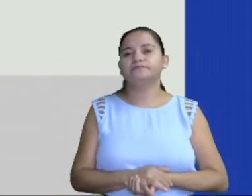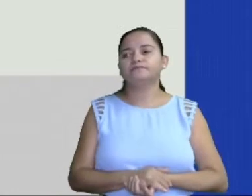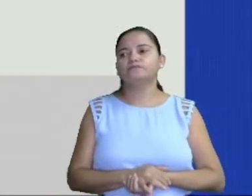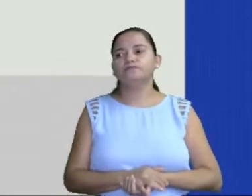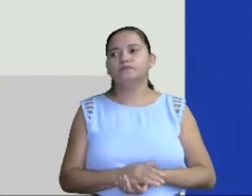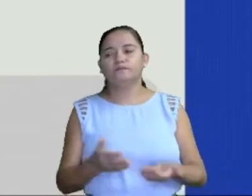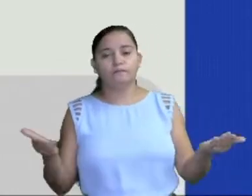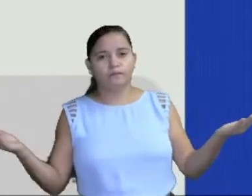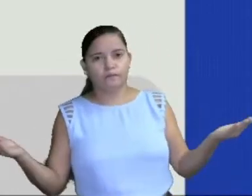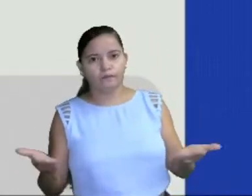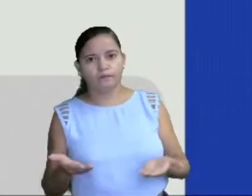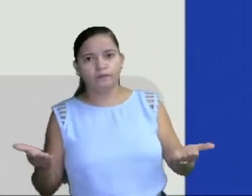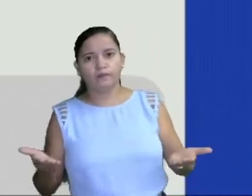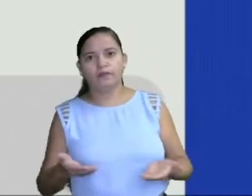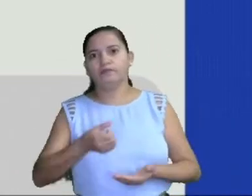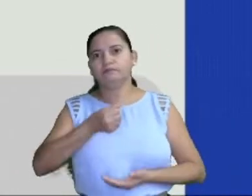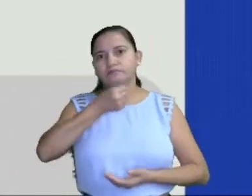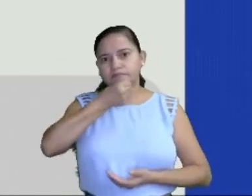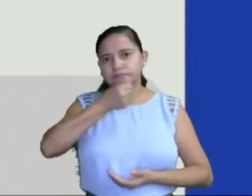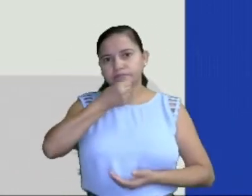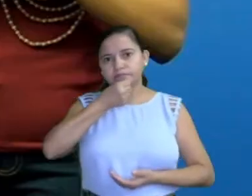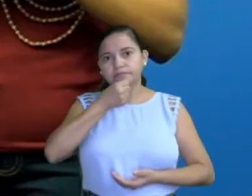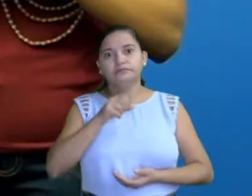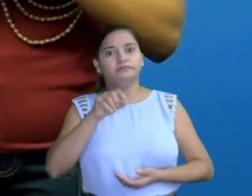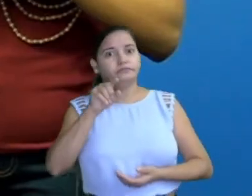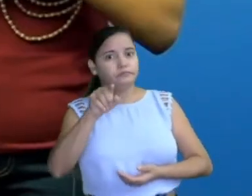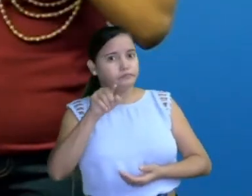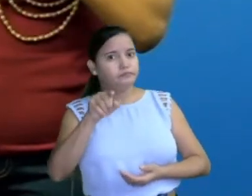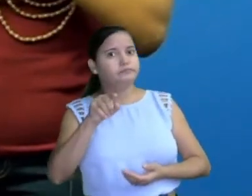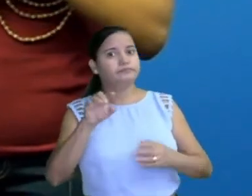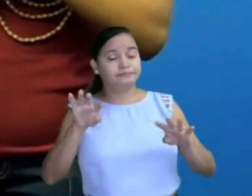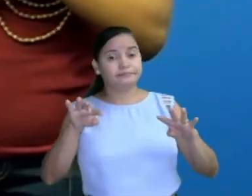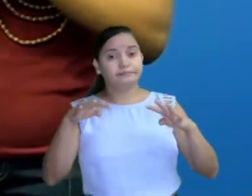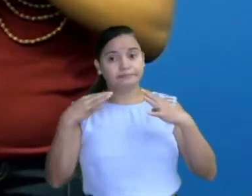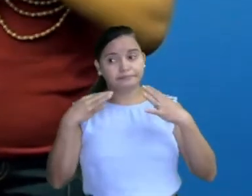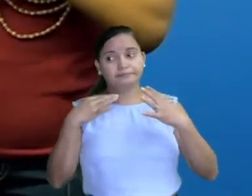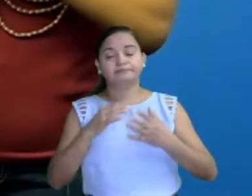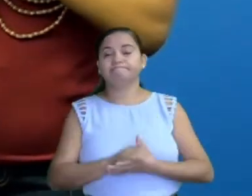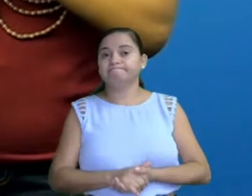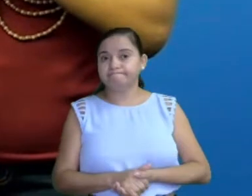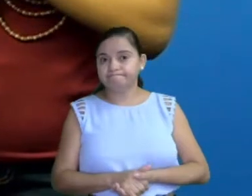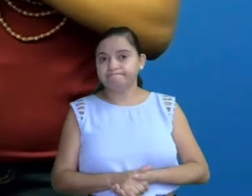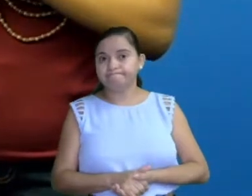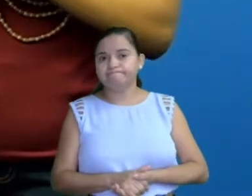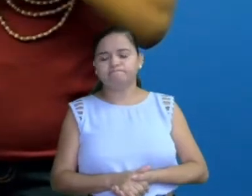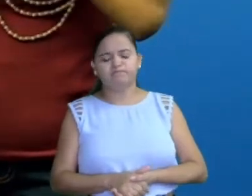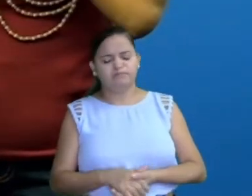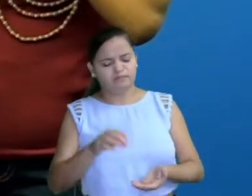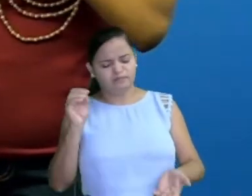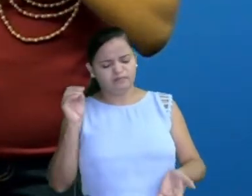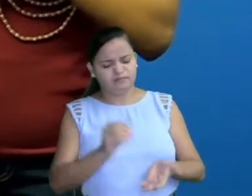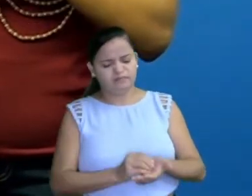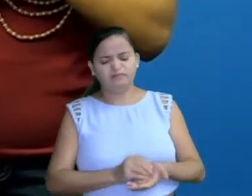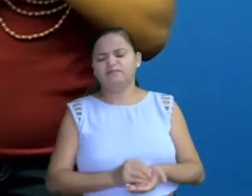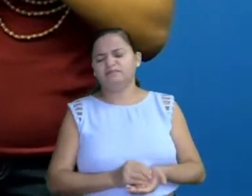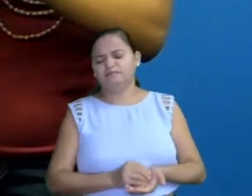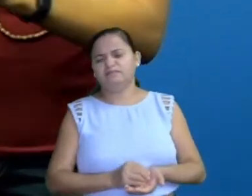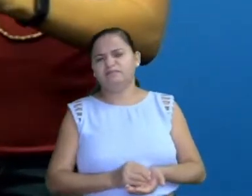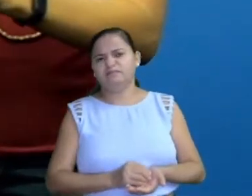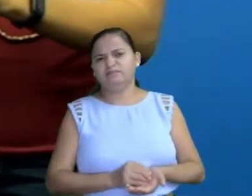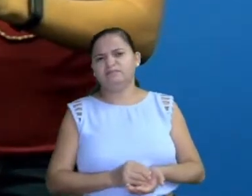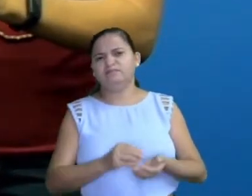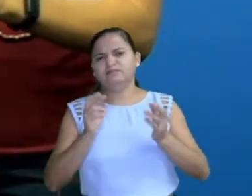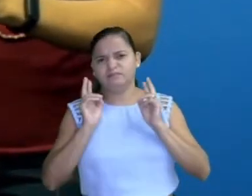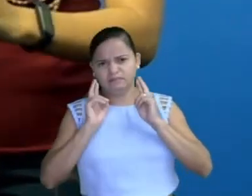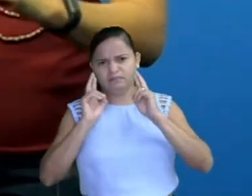uma reportagem agora que eu quero que você preste bastante atenção e veja o desrespeito que houve